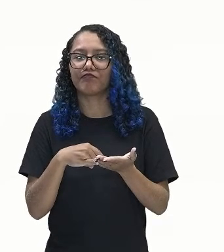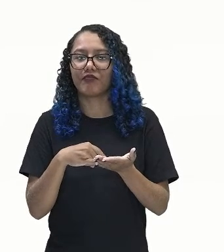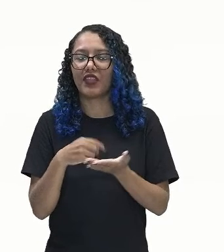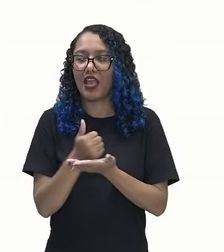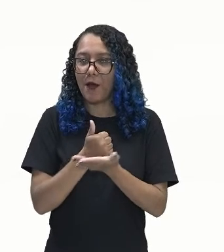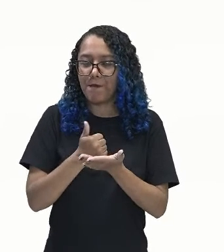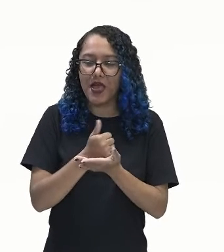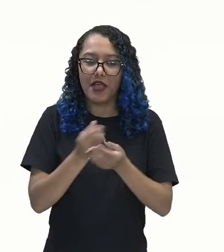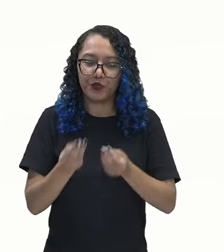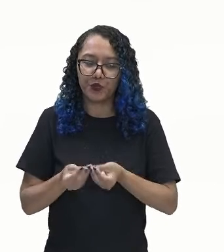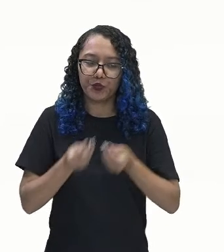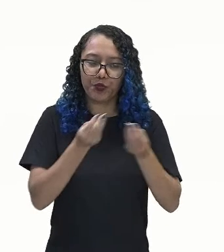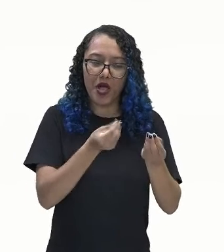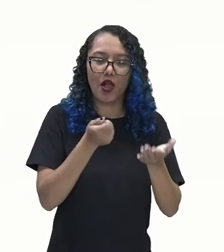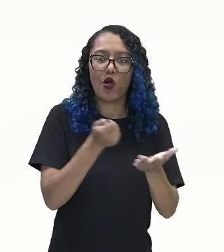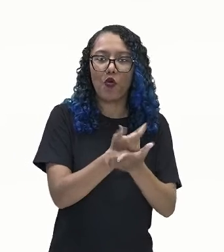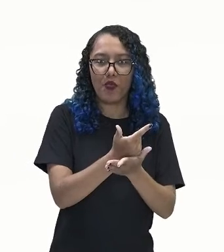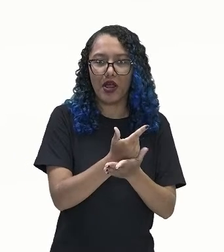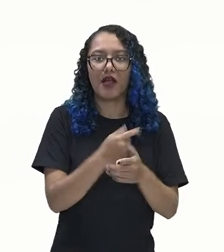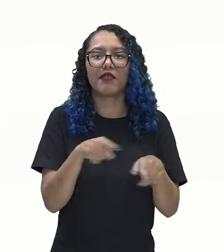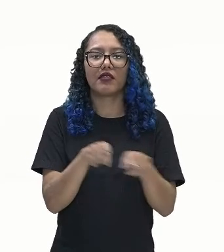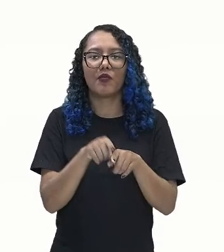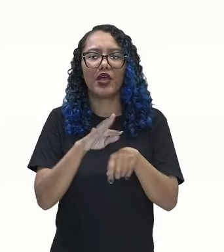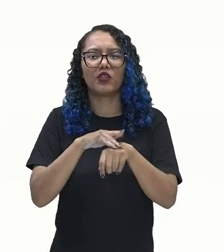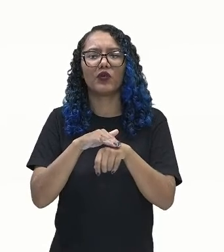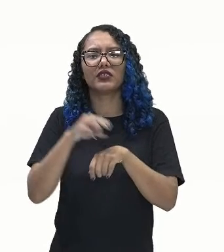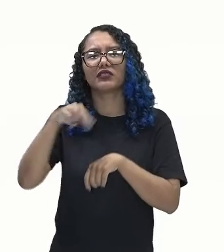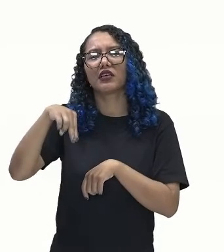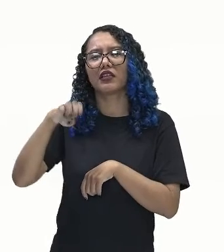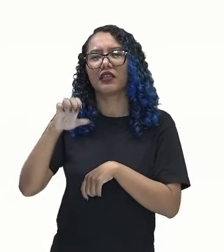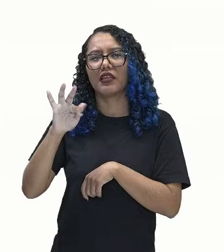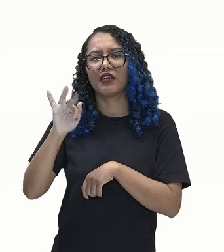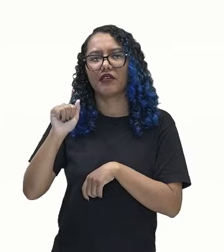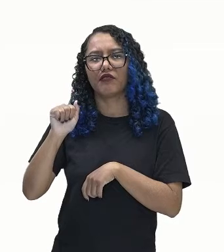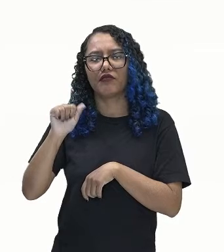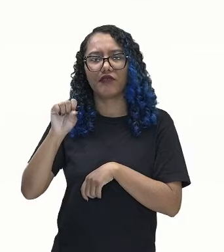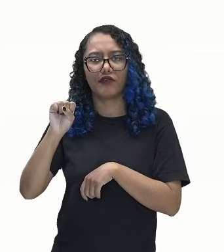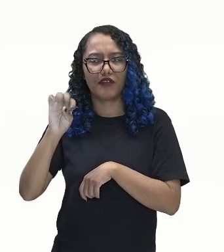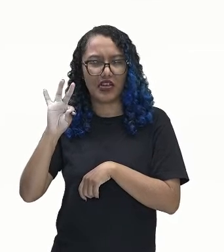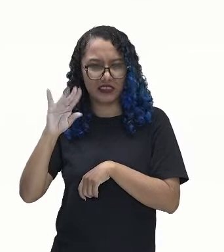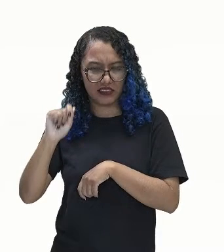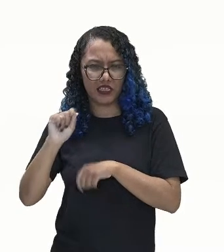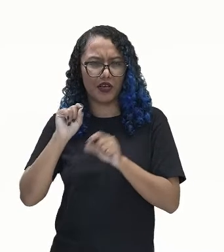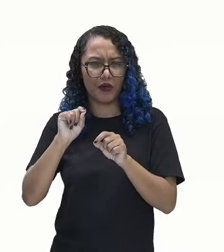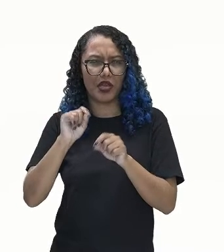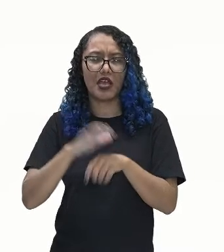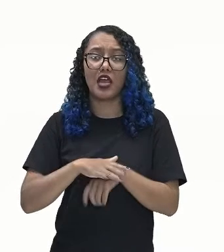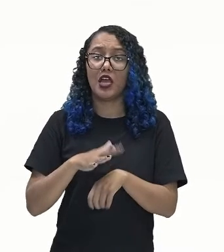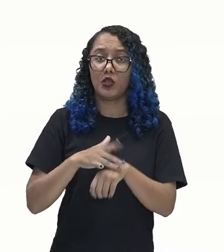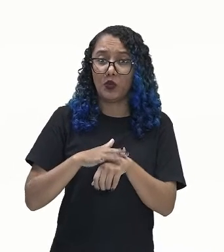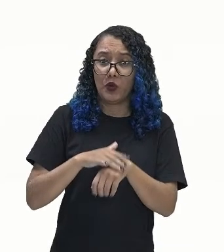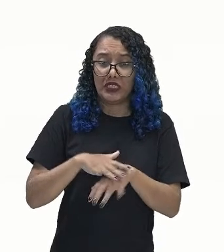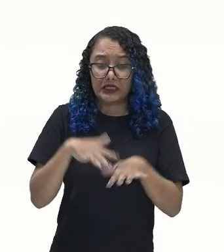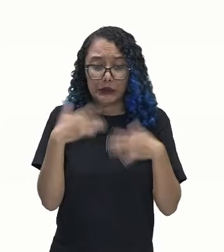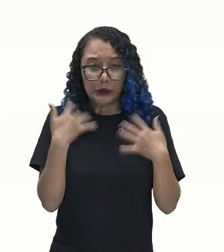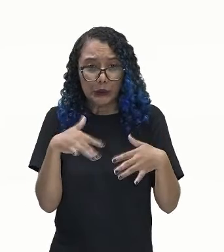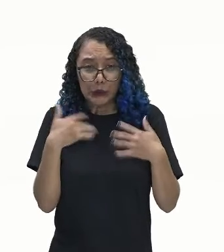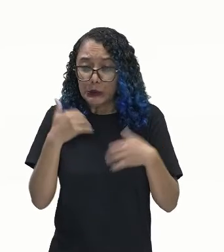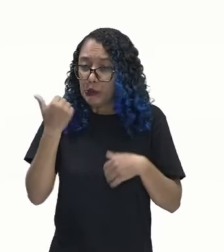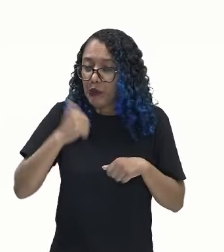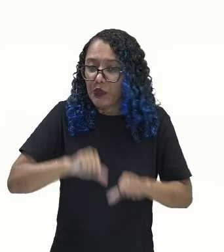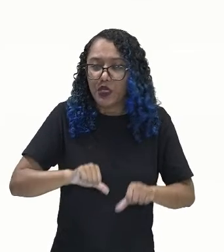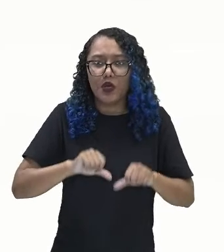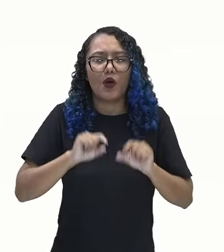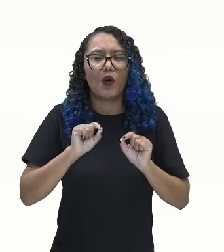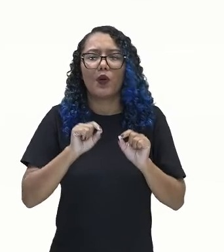solicitado. Doenças nefastas, né? Aquelas doenças assim que eram assim terríveis, as pessoas tinham medo de pegar. Seria o quê?